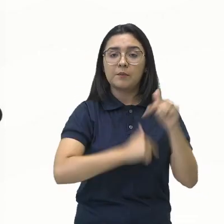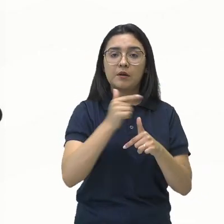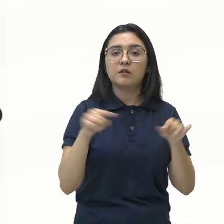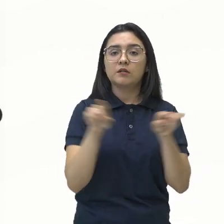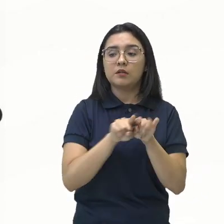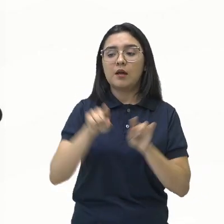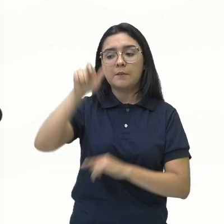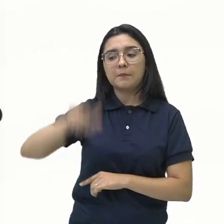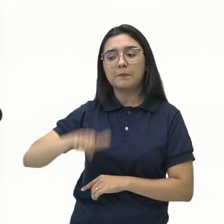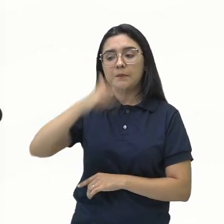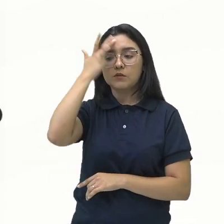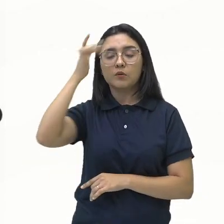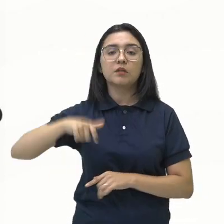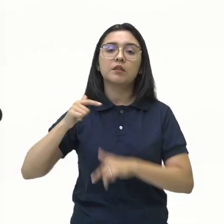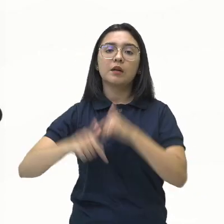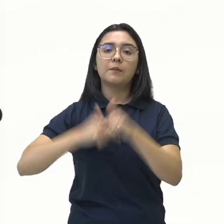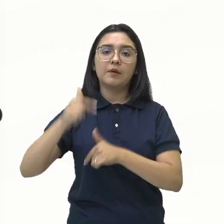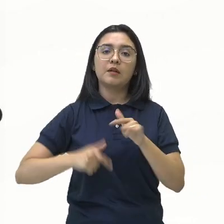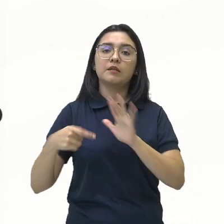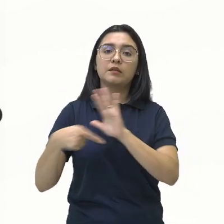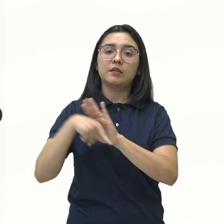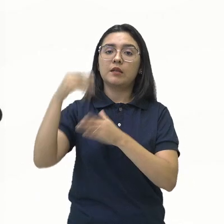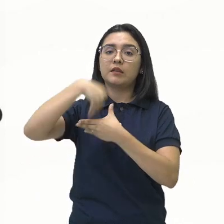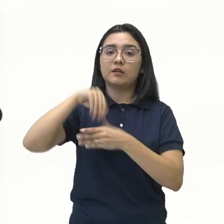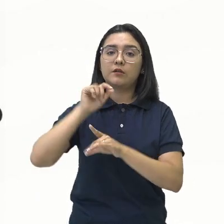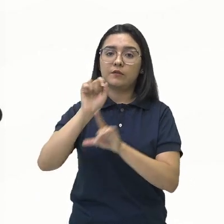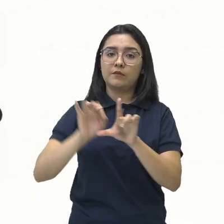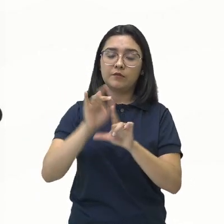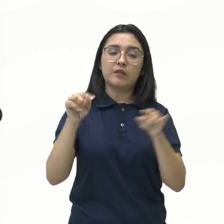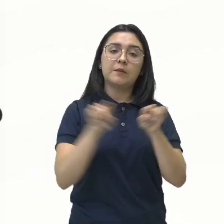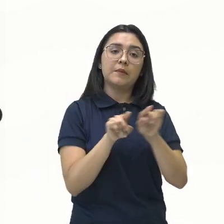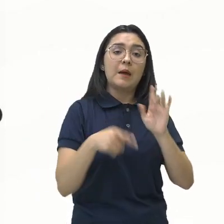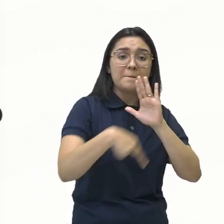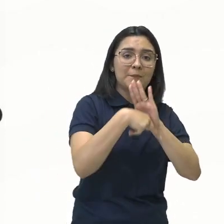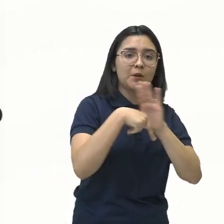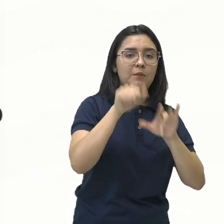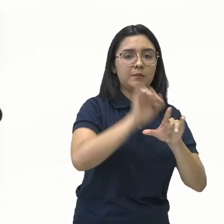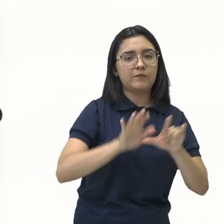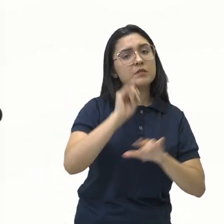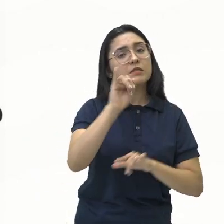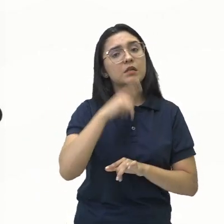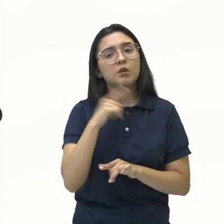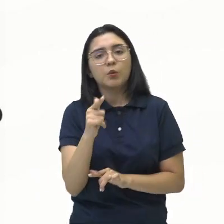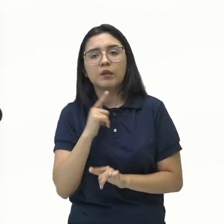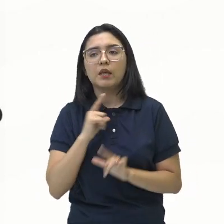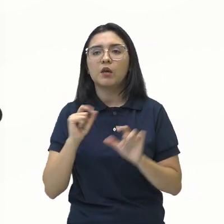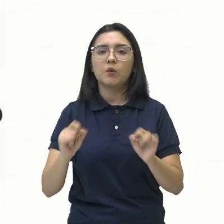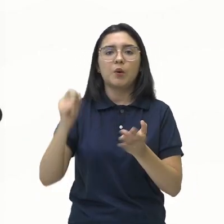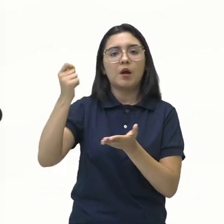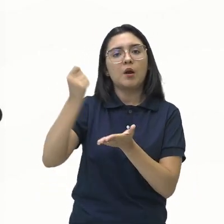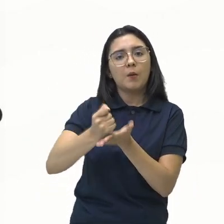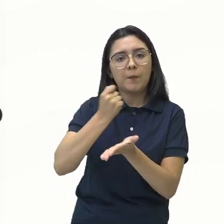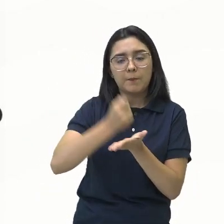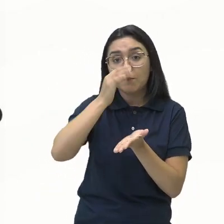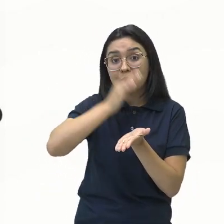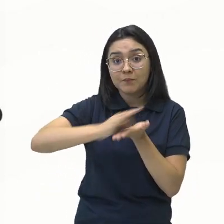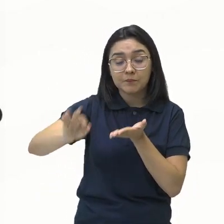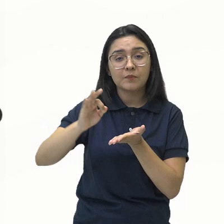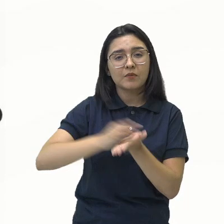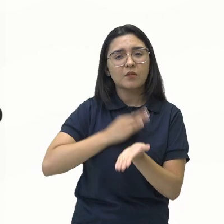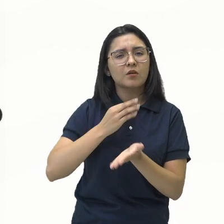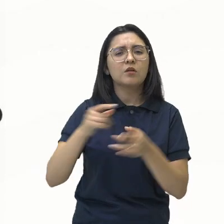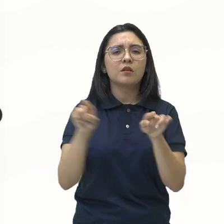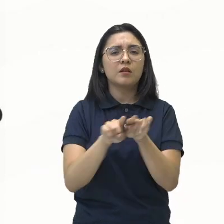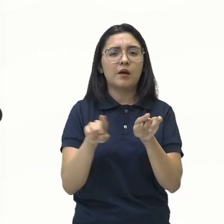Entre a pessoa que trabalha usando essas plataformas e a própria plataforma. Se não tem vínculo, se não tem contratação, se não